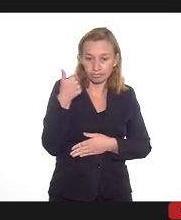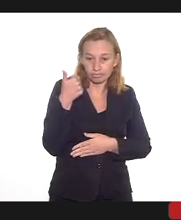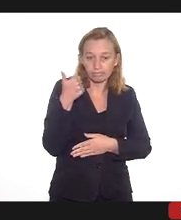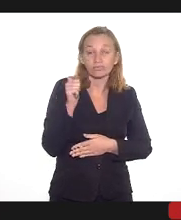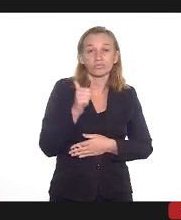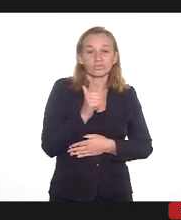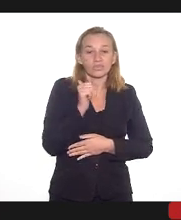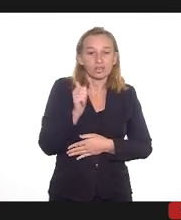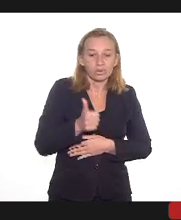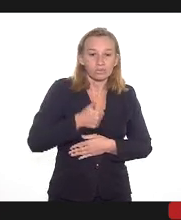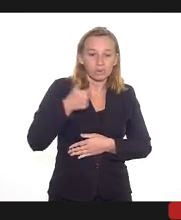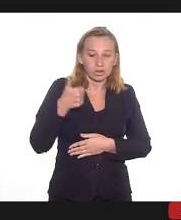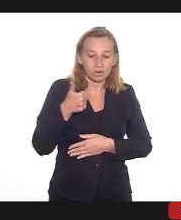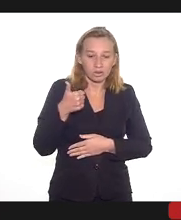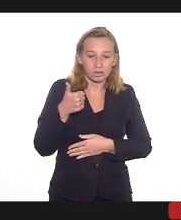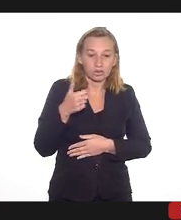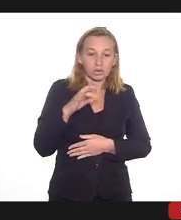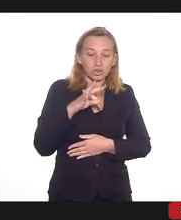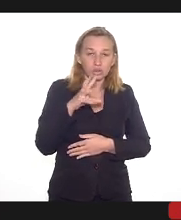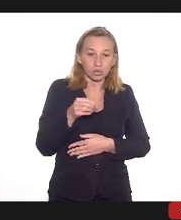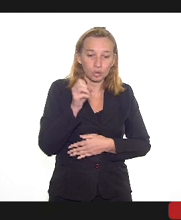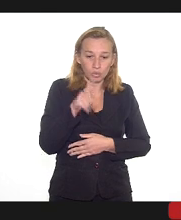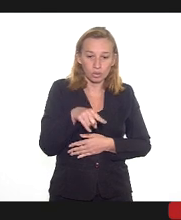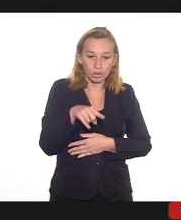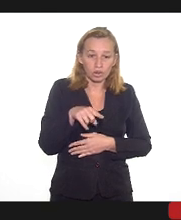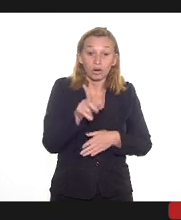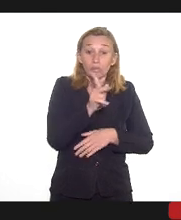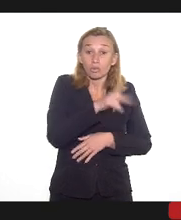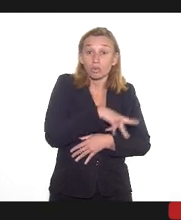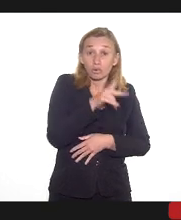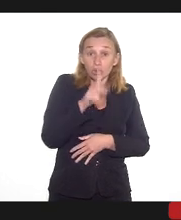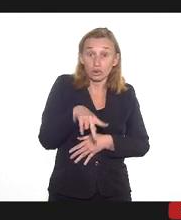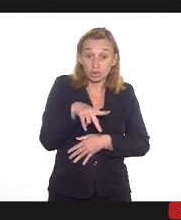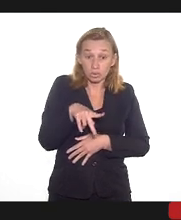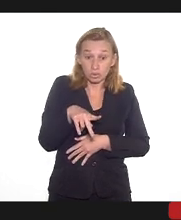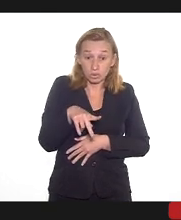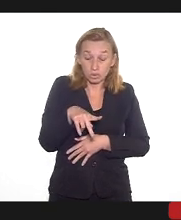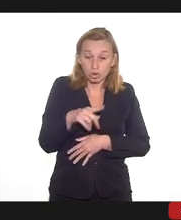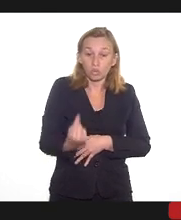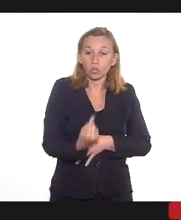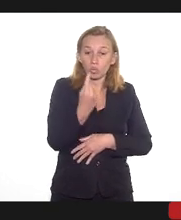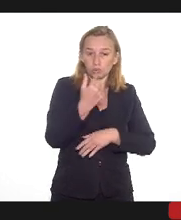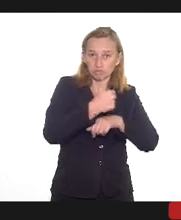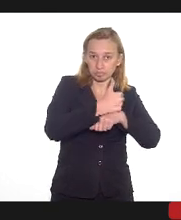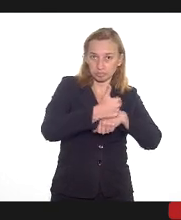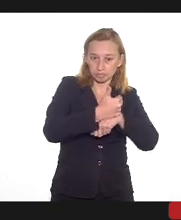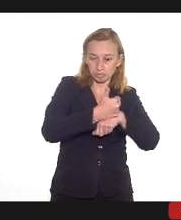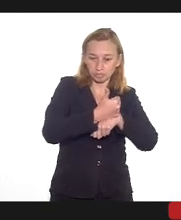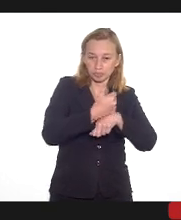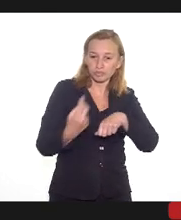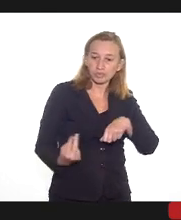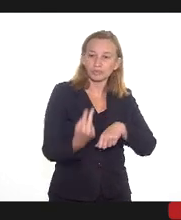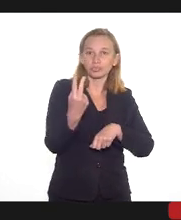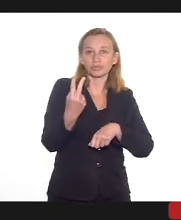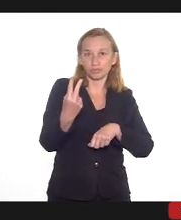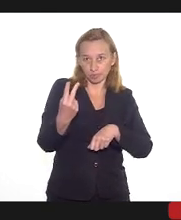verdade, sobretudo hoje nessa questão, é que o professor seja, como um profissional,